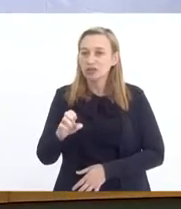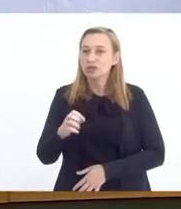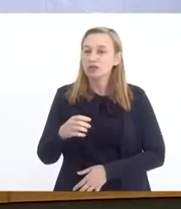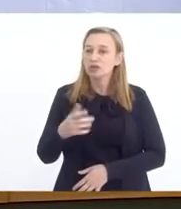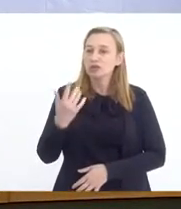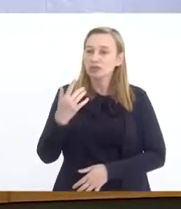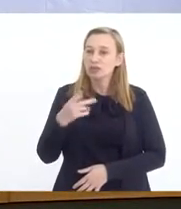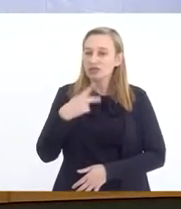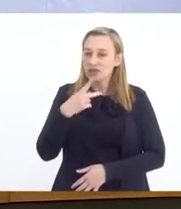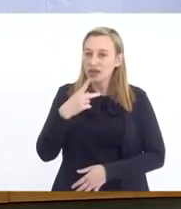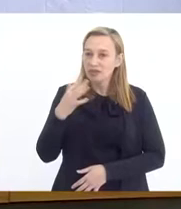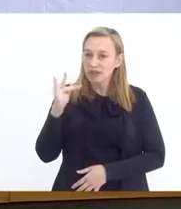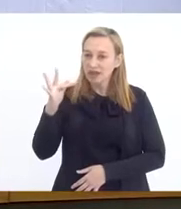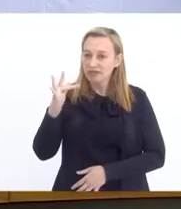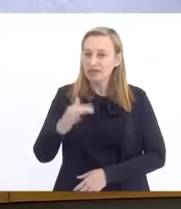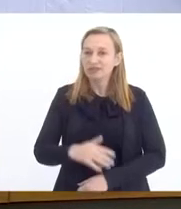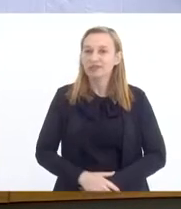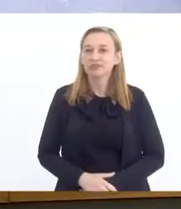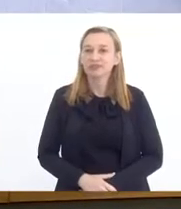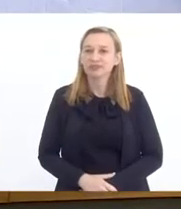breve saudação.